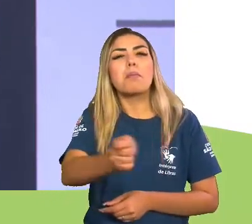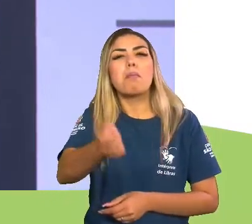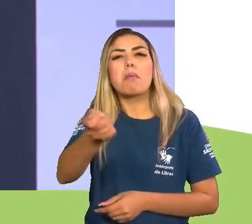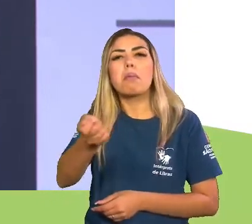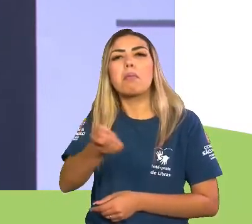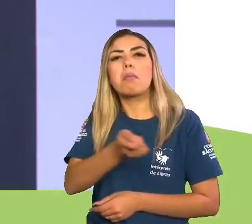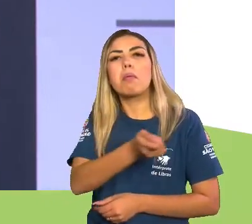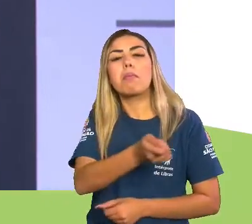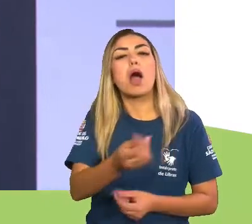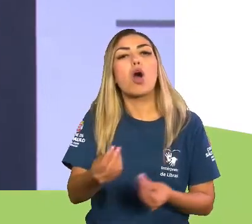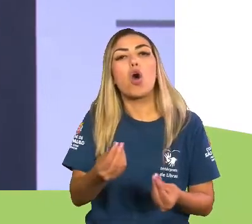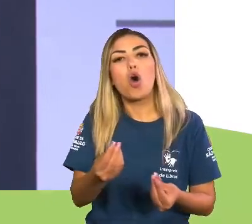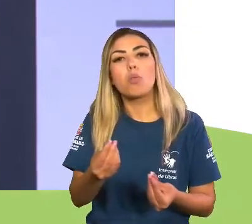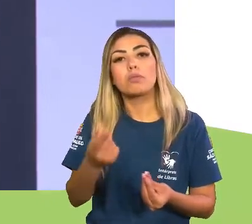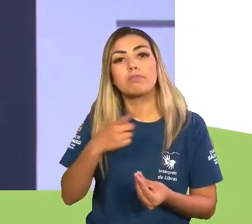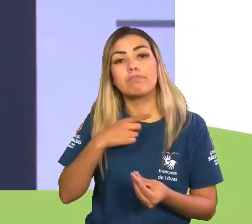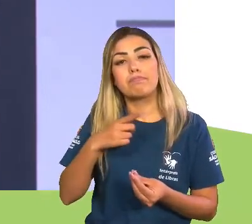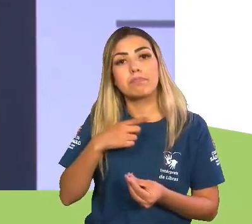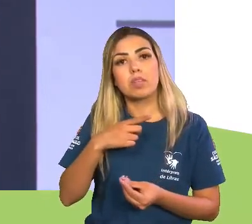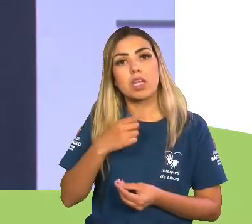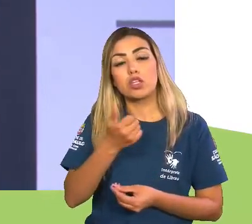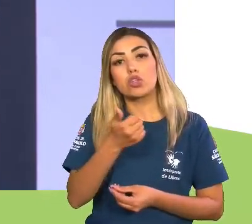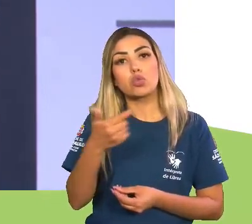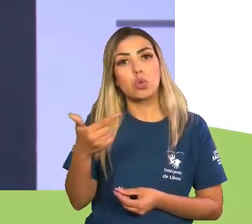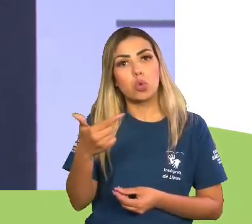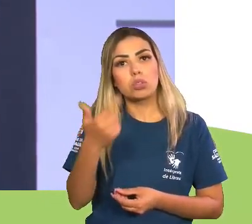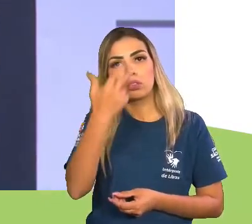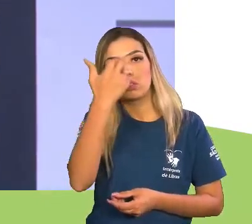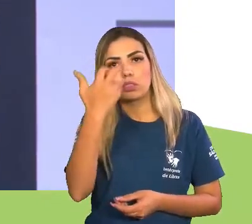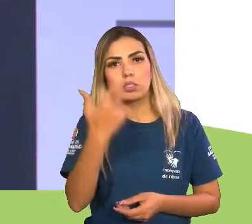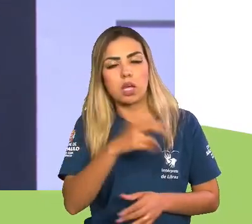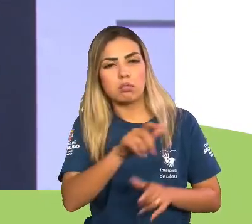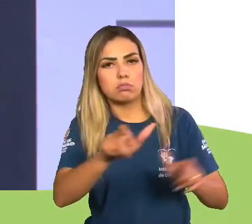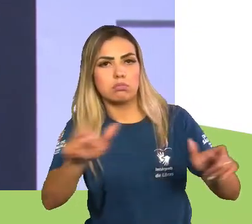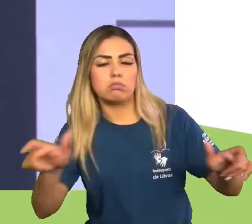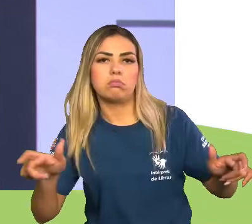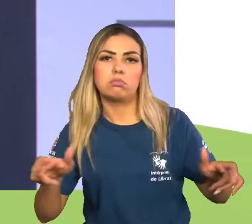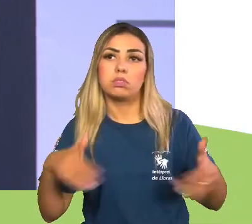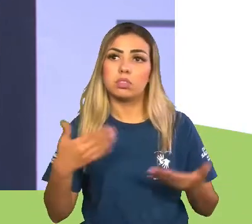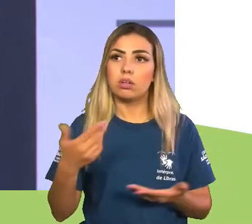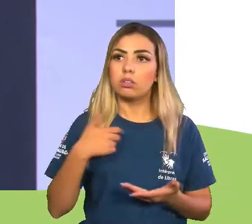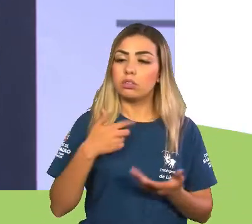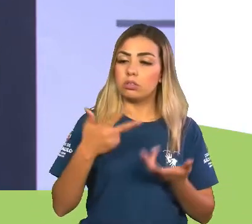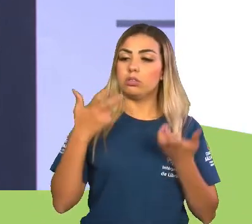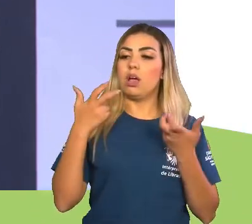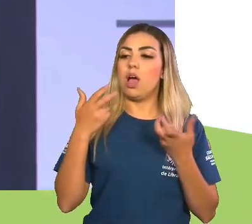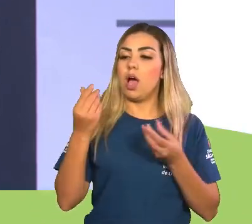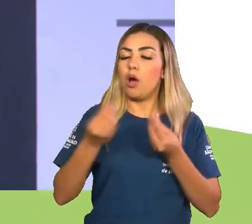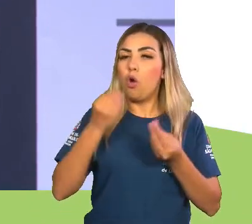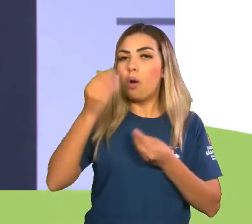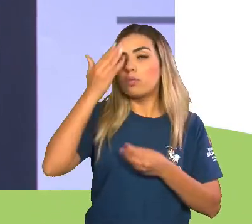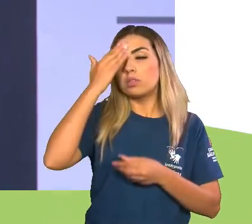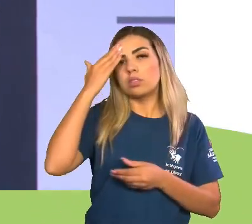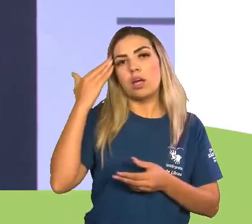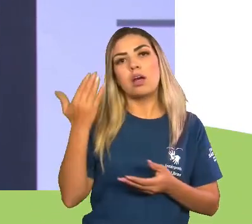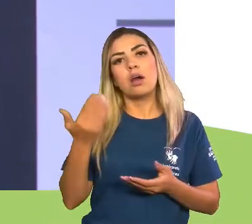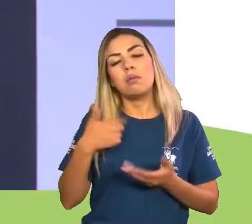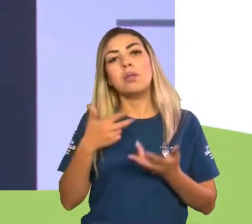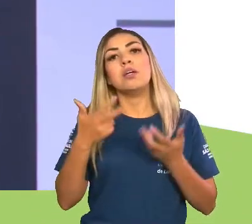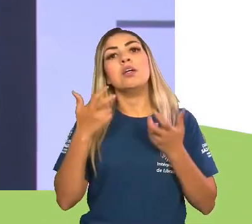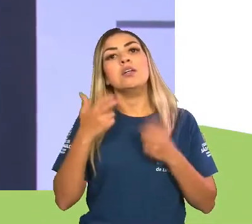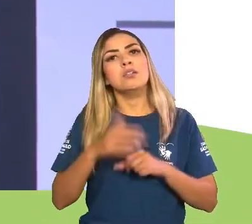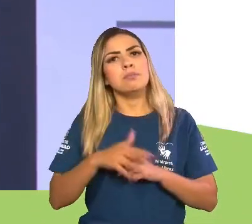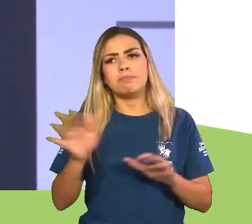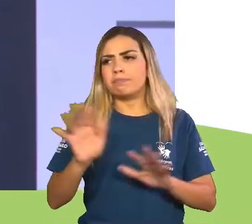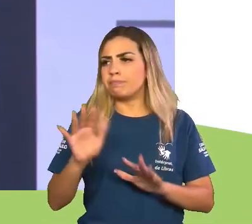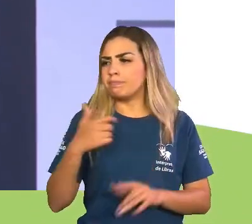aí tinham mais 12 deficientes visuais. O sobrinho de Alice sabe. E nesse saber, ele disse: não, eu disse: não,